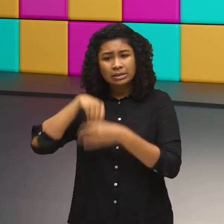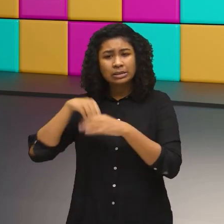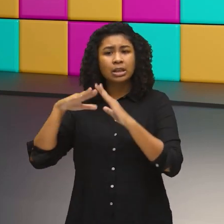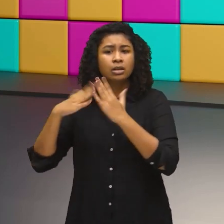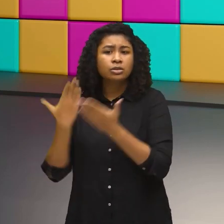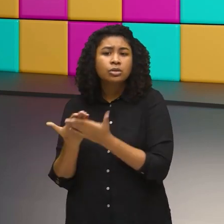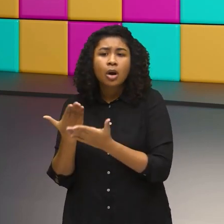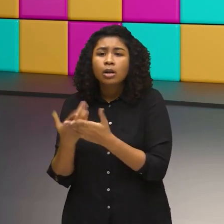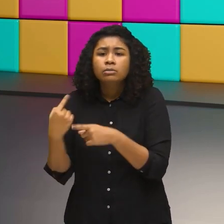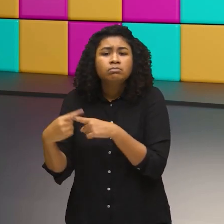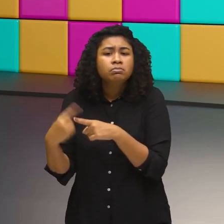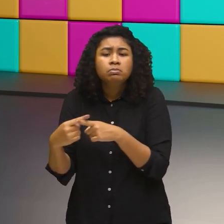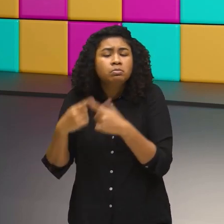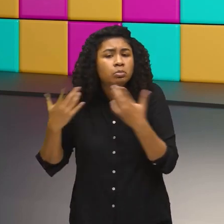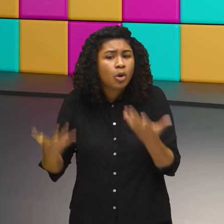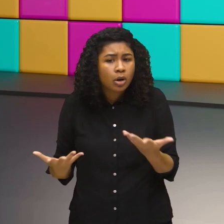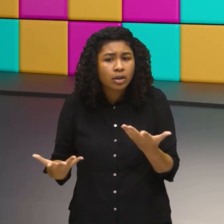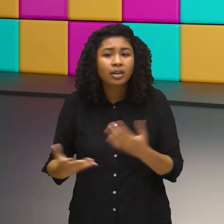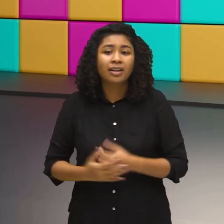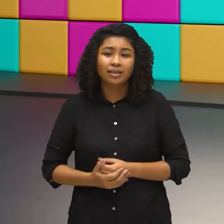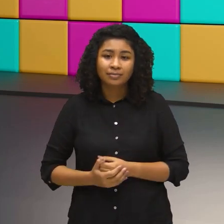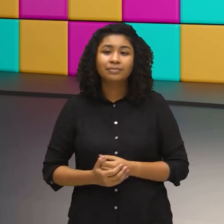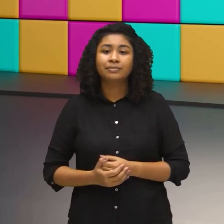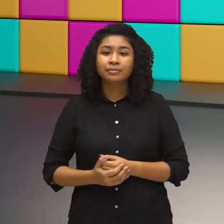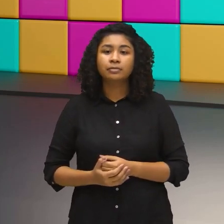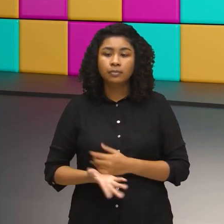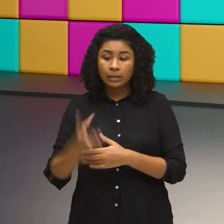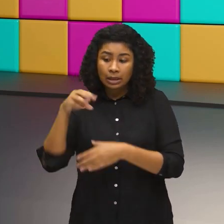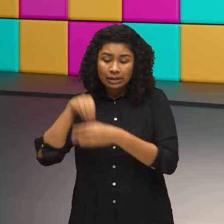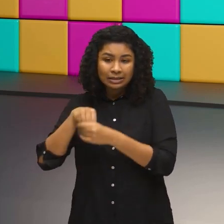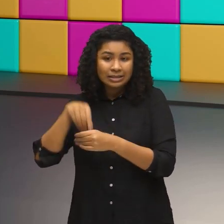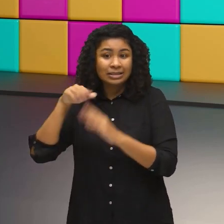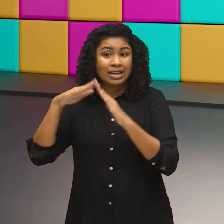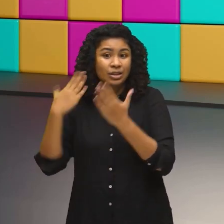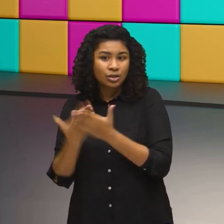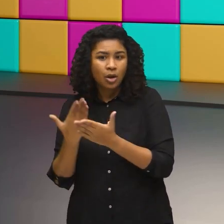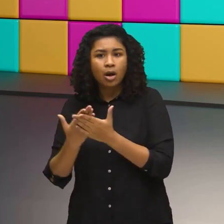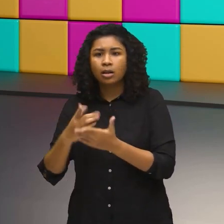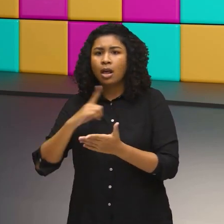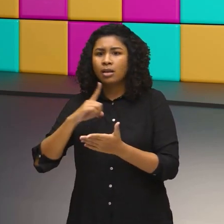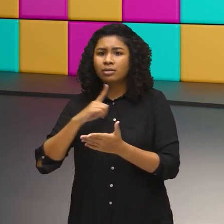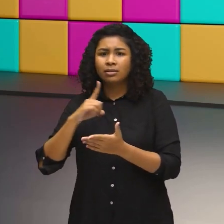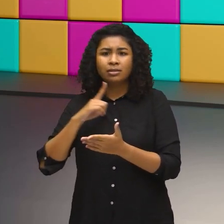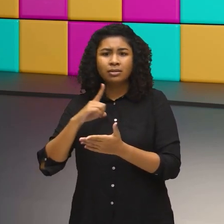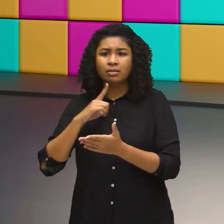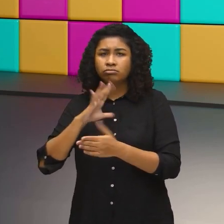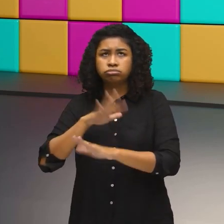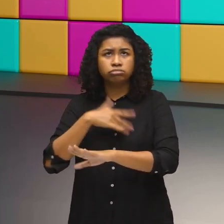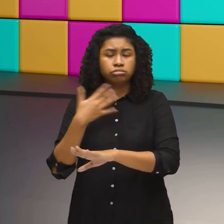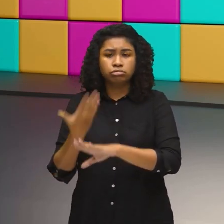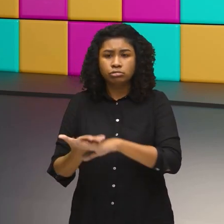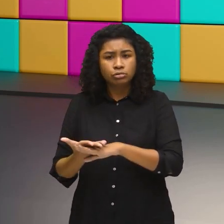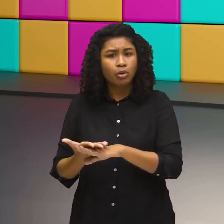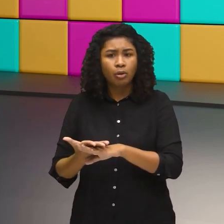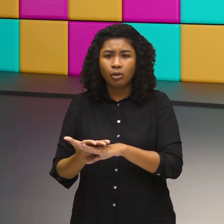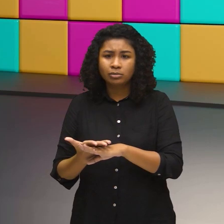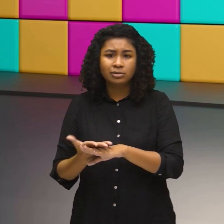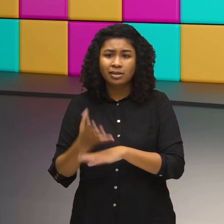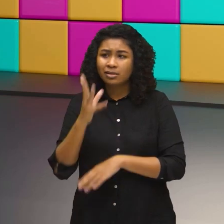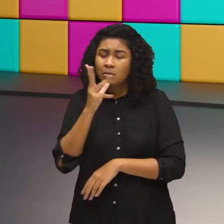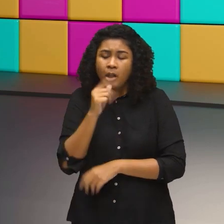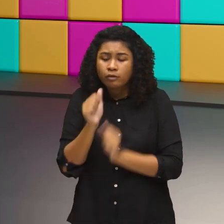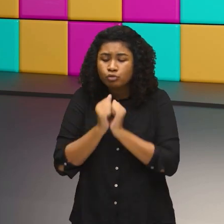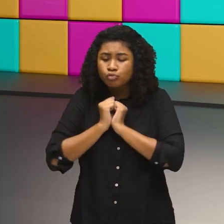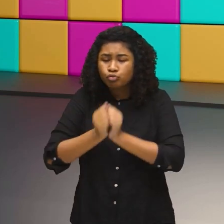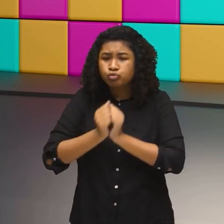passam muito tempo interagindo com outros jovens, com outras crianças praticamente na mesma idade. Querendo ou não, é